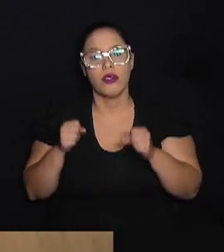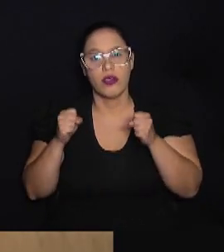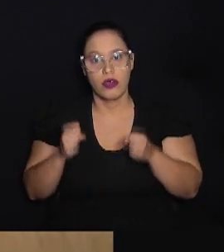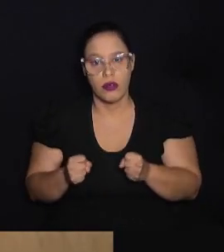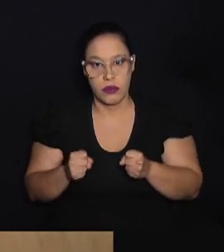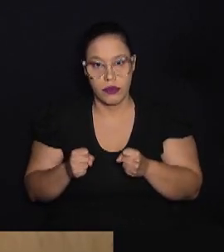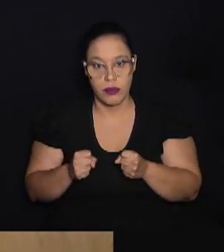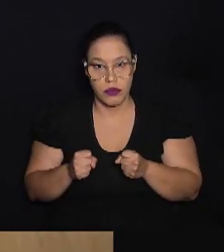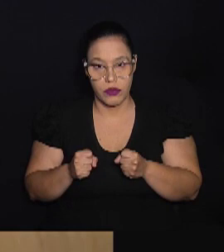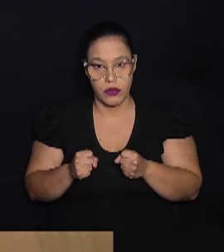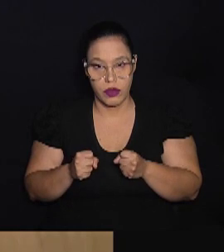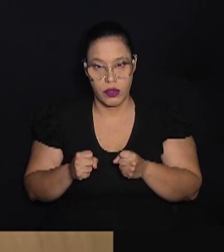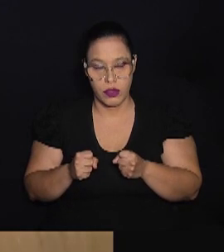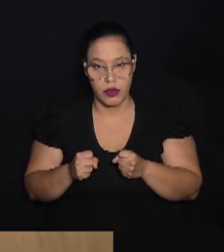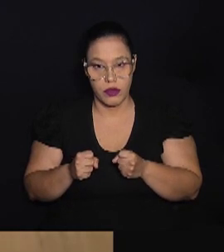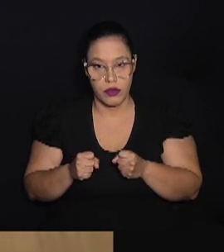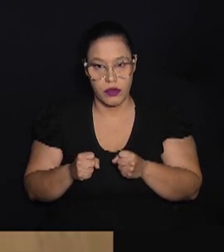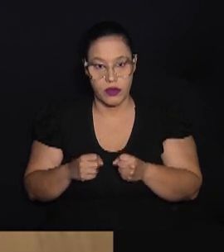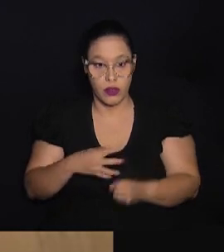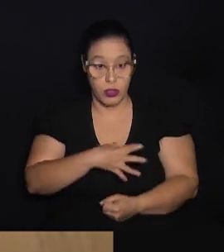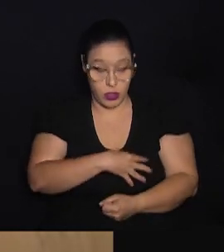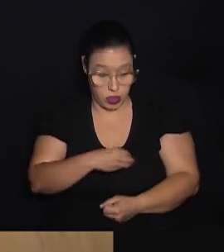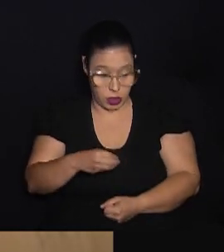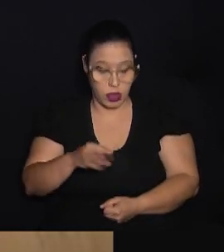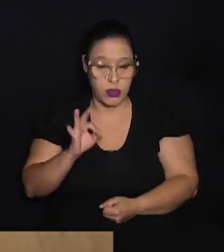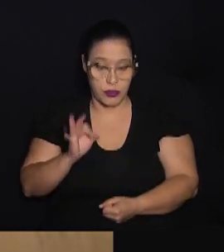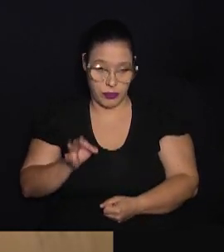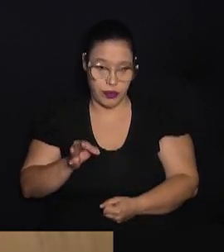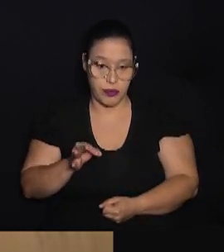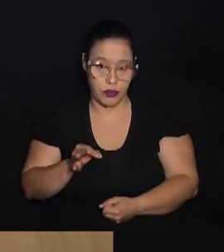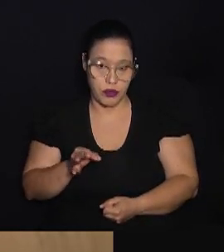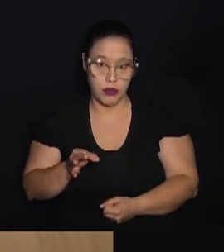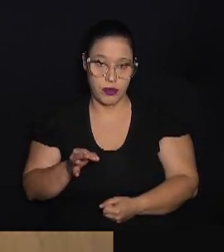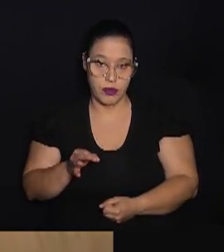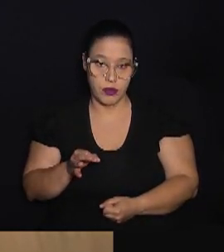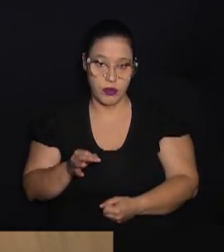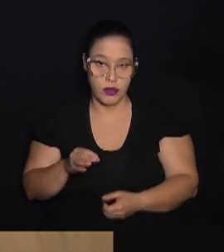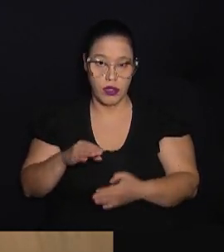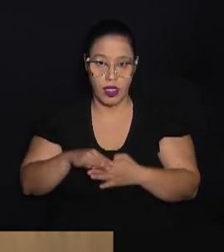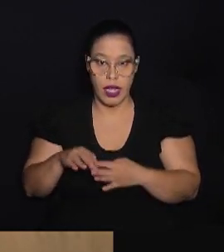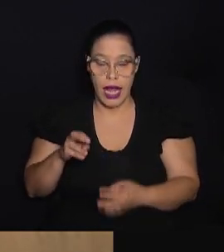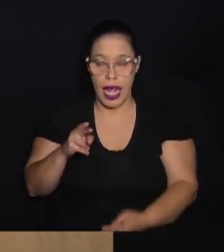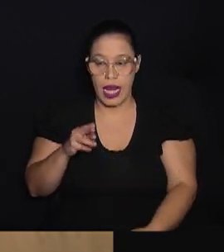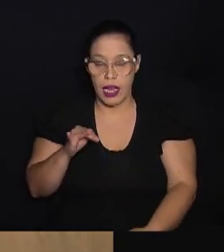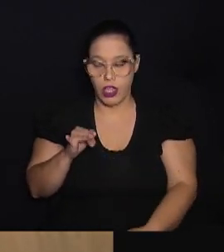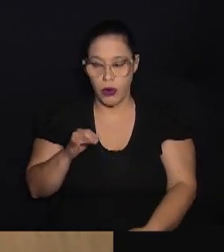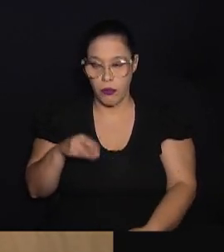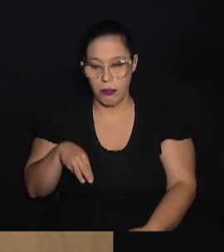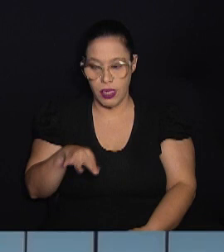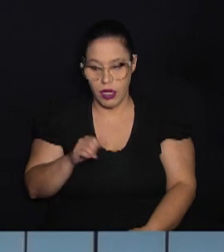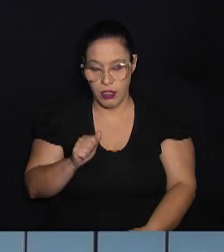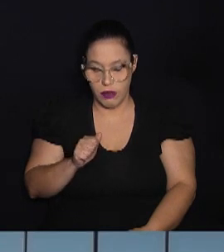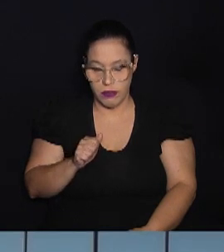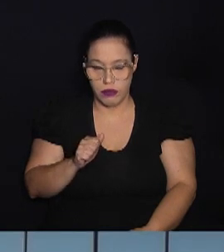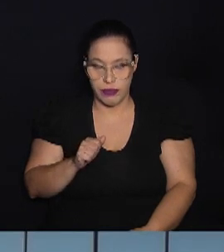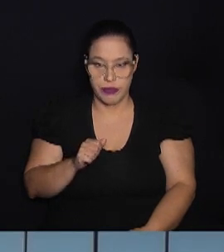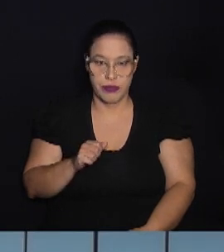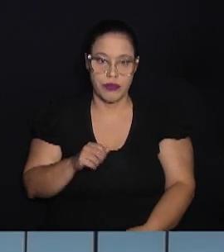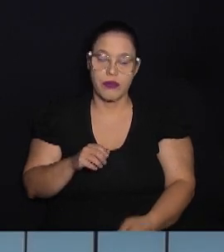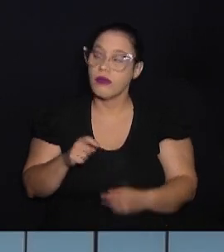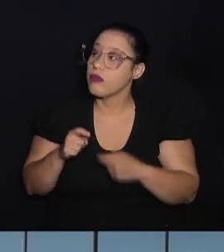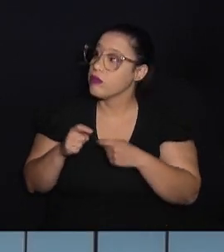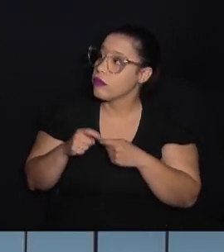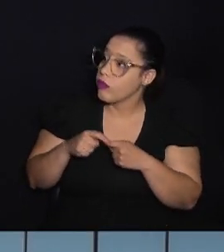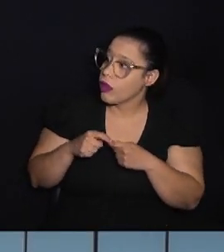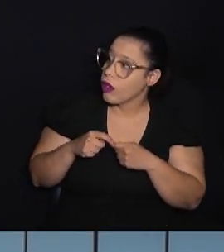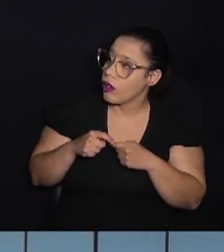depois de prole constituída, já tem seus filhos, você já pode inclusive indicar esterectomia em alguns casos. Doutora,